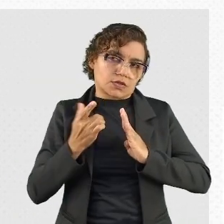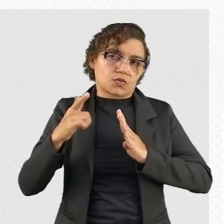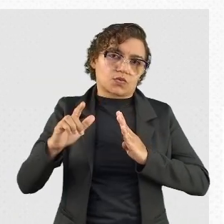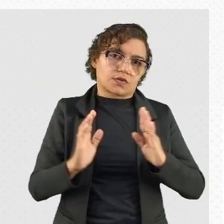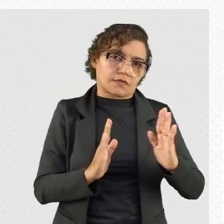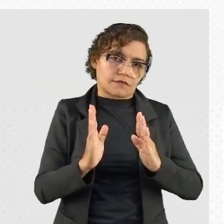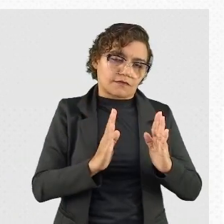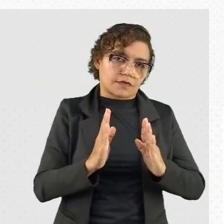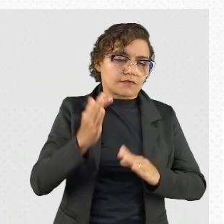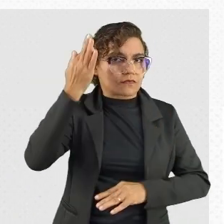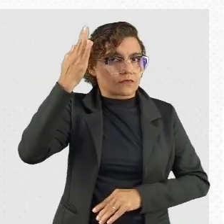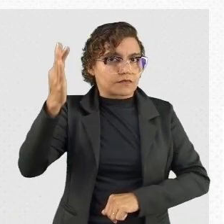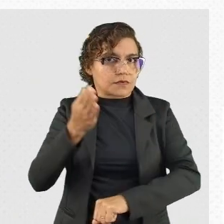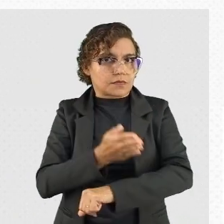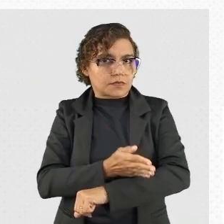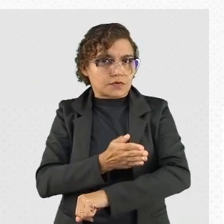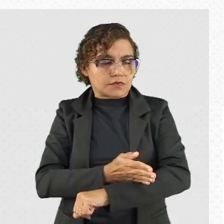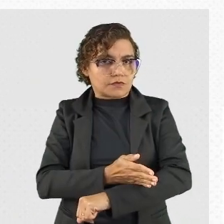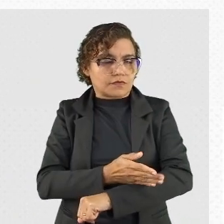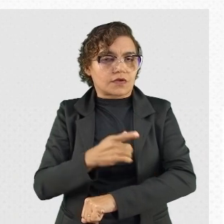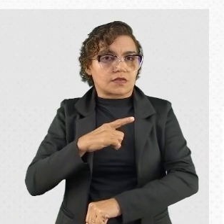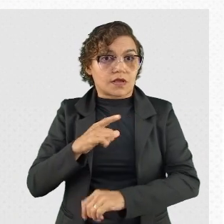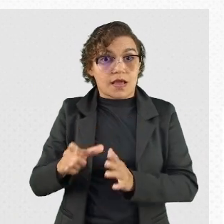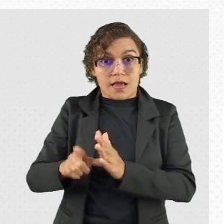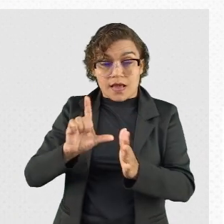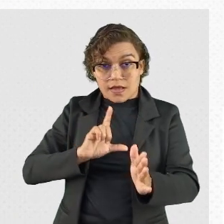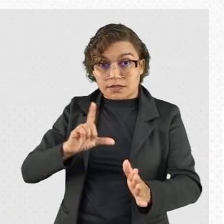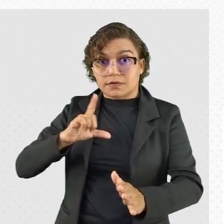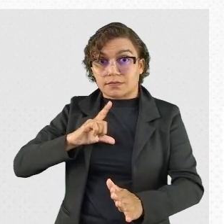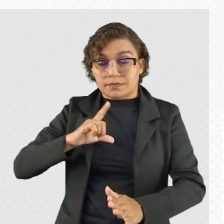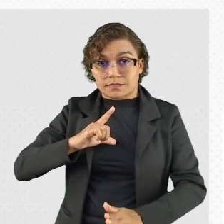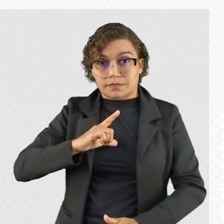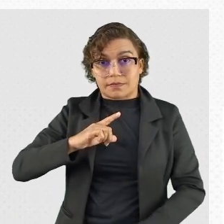medieval, né? Antes dele vieram os patrísticos,